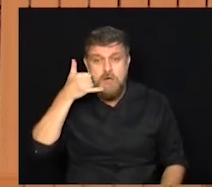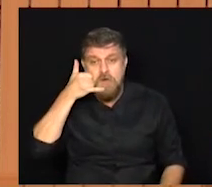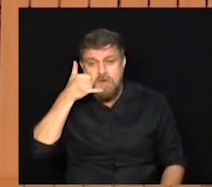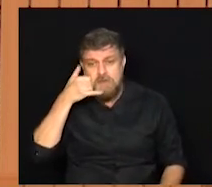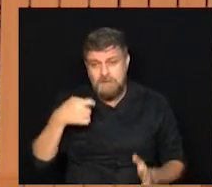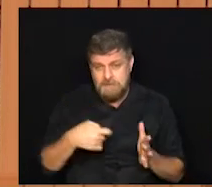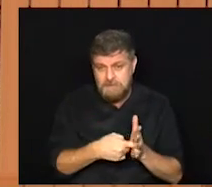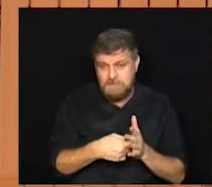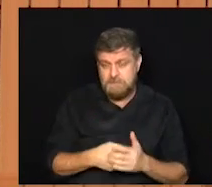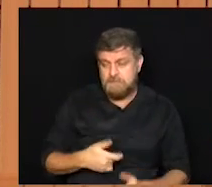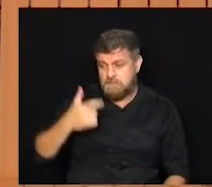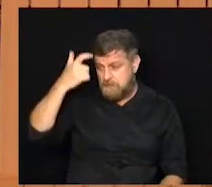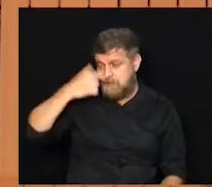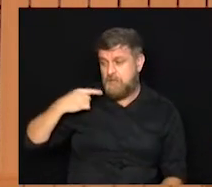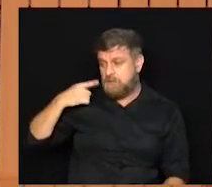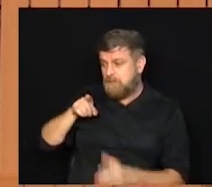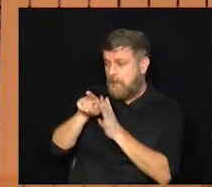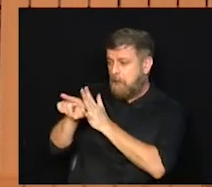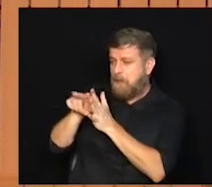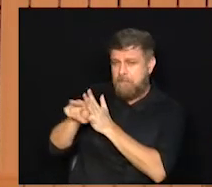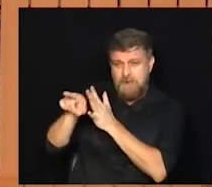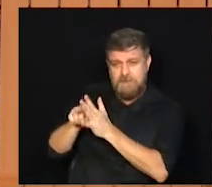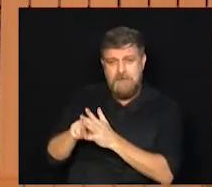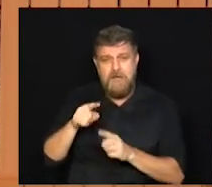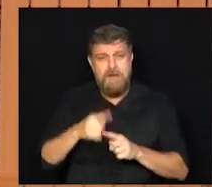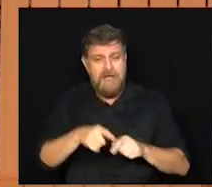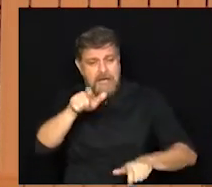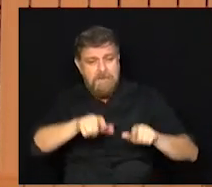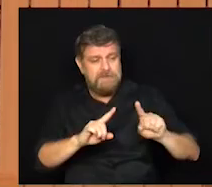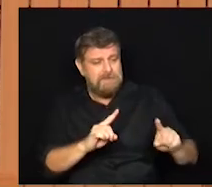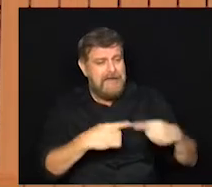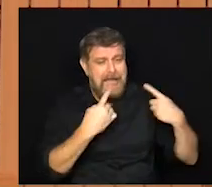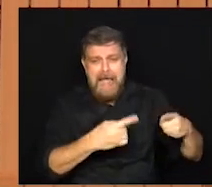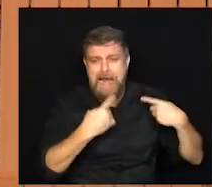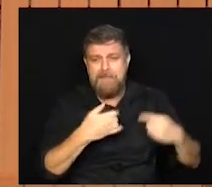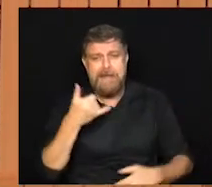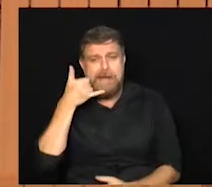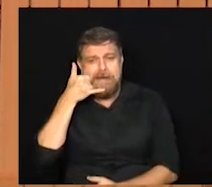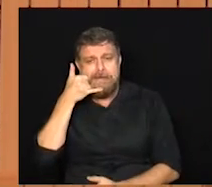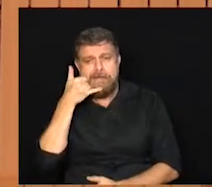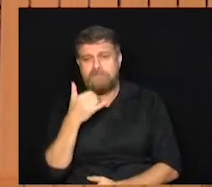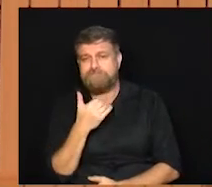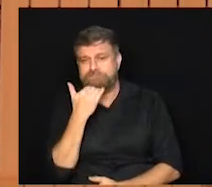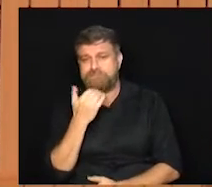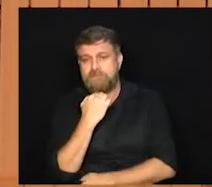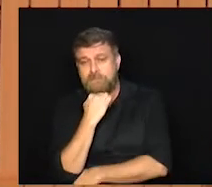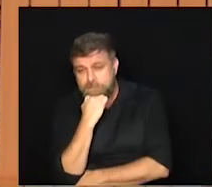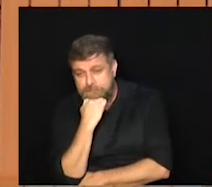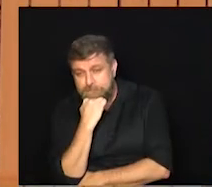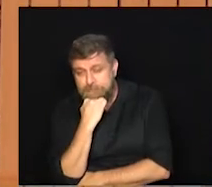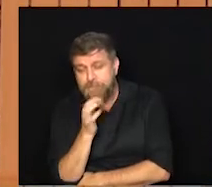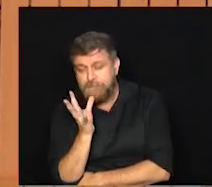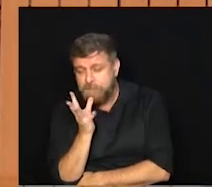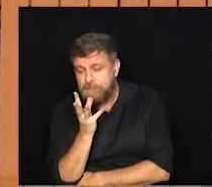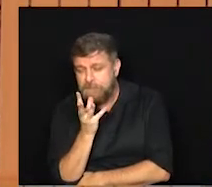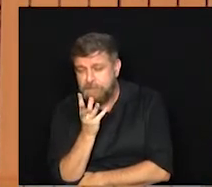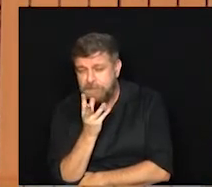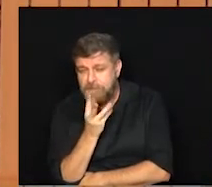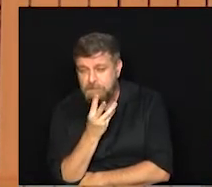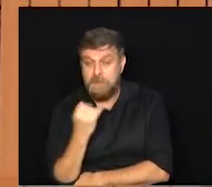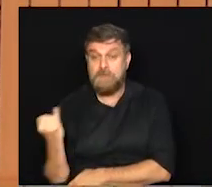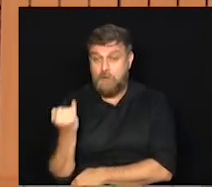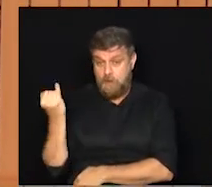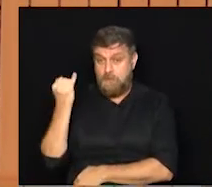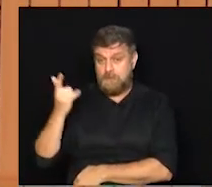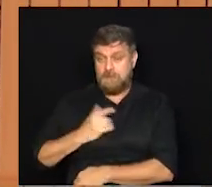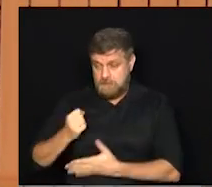é que realmente pessoas reclamaram que às vezes ligam e não atendem. Então, Eu acho que é muito importante ter esse tipo de